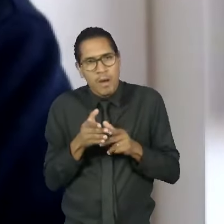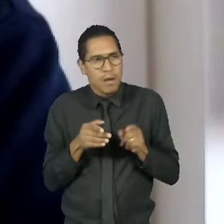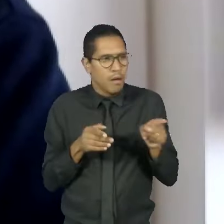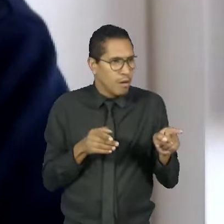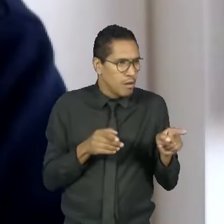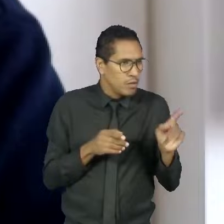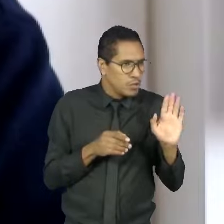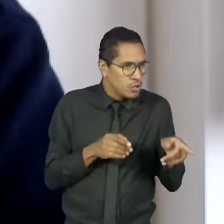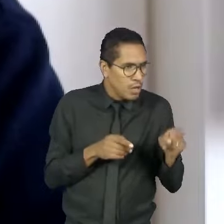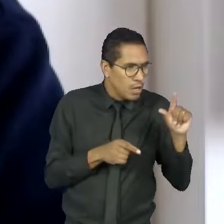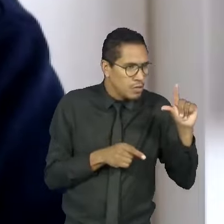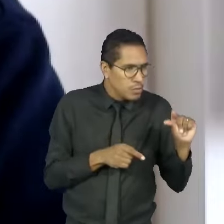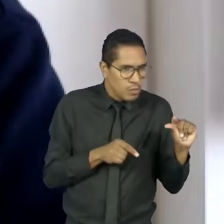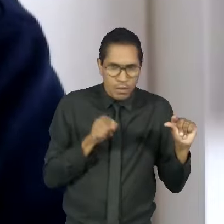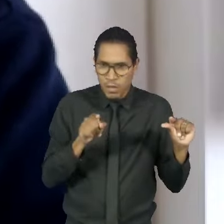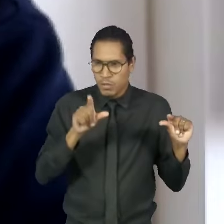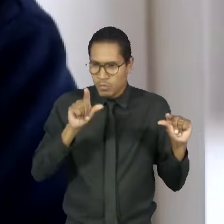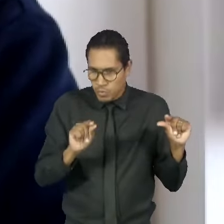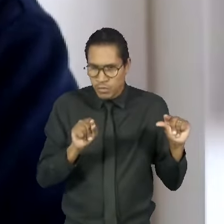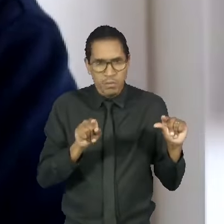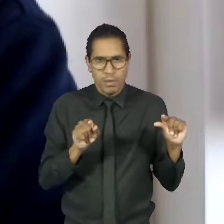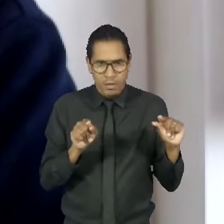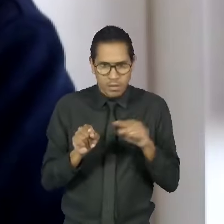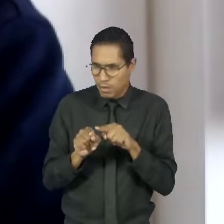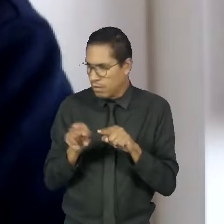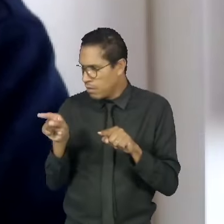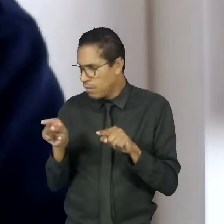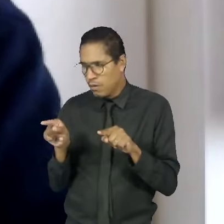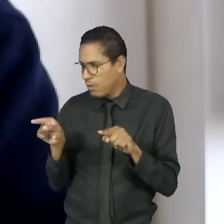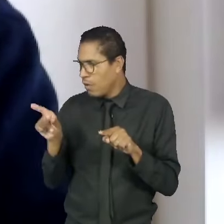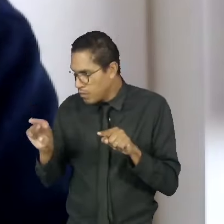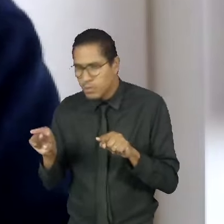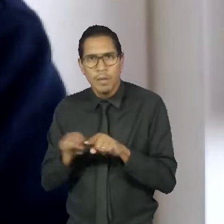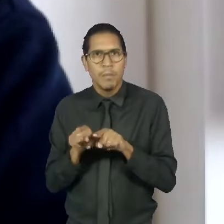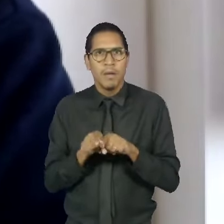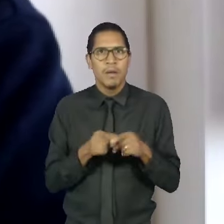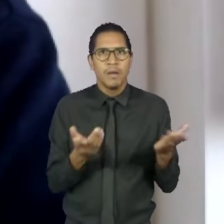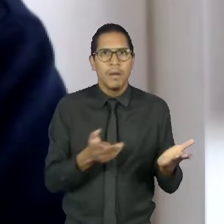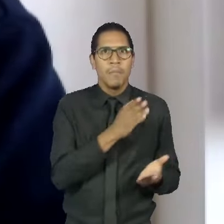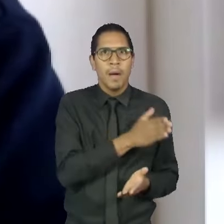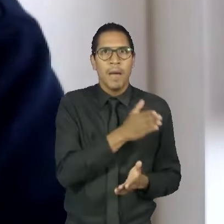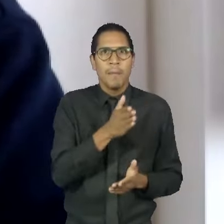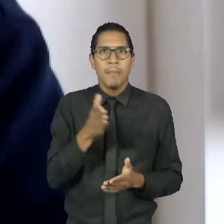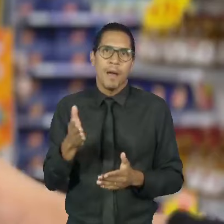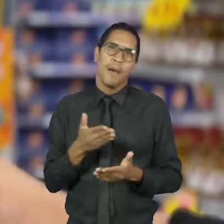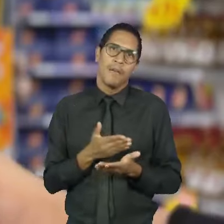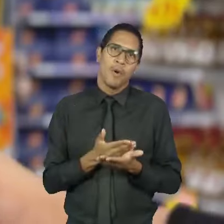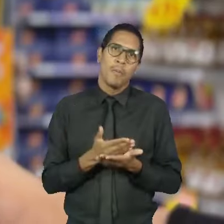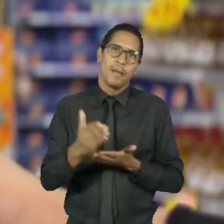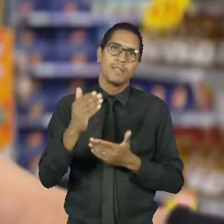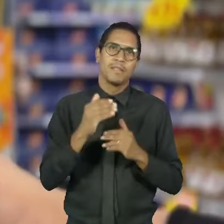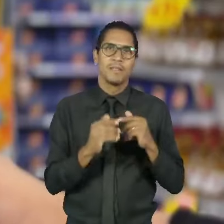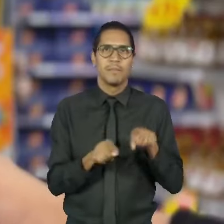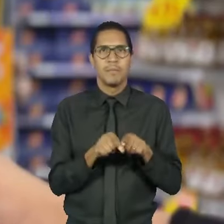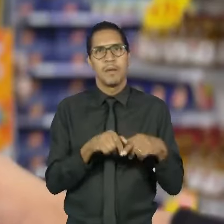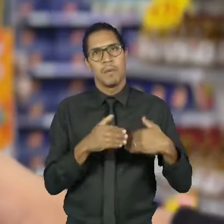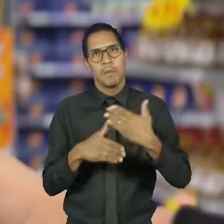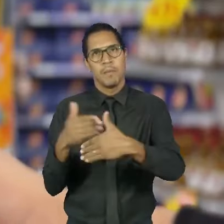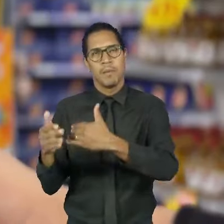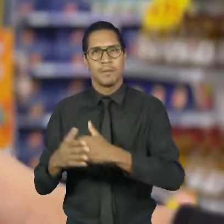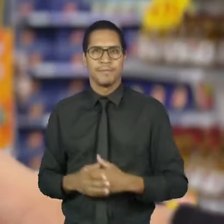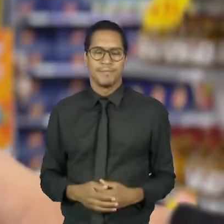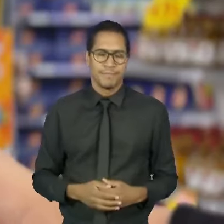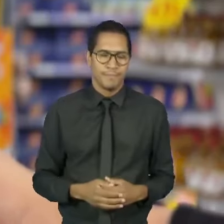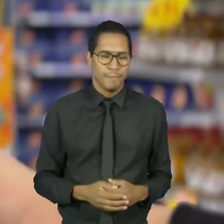mantendo comprando a a a marca que a gente tem um um vínculo emocional maior eu não achei outra marca que